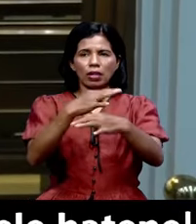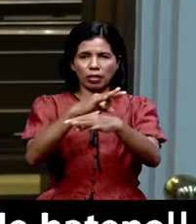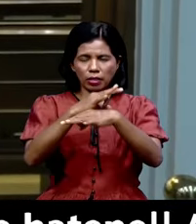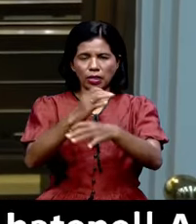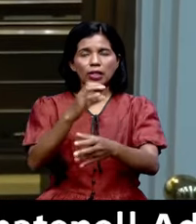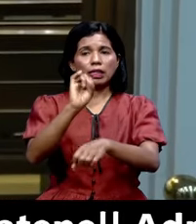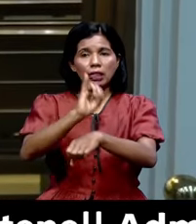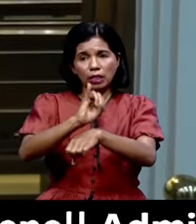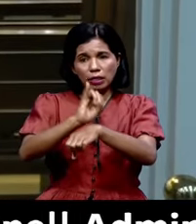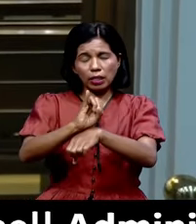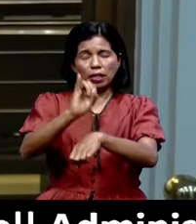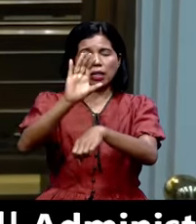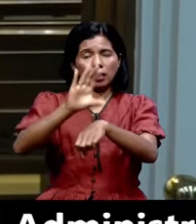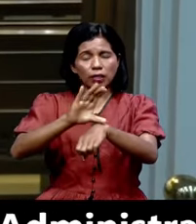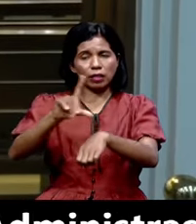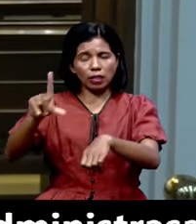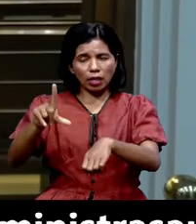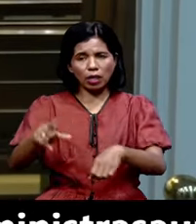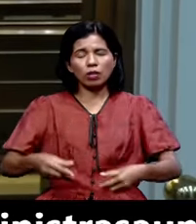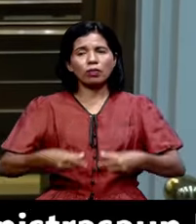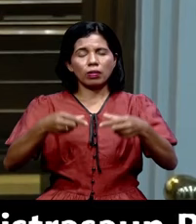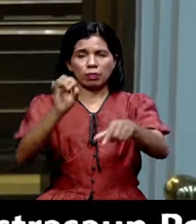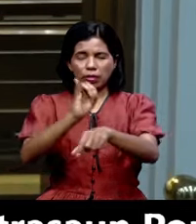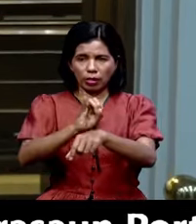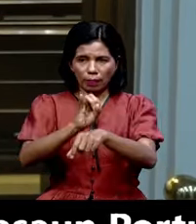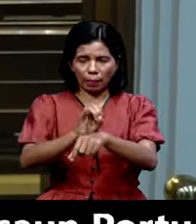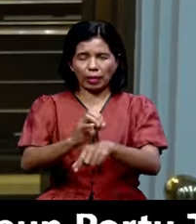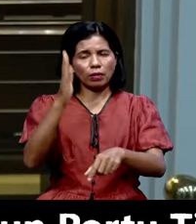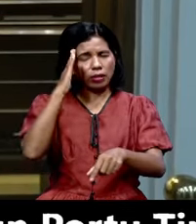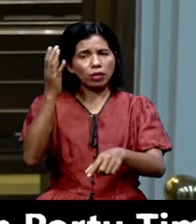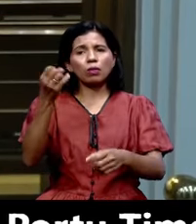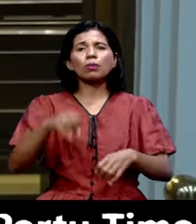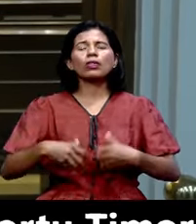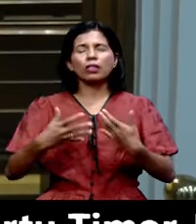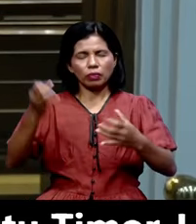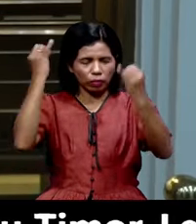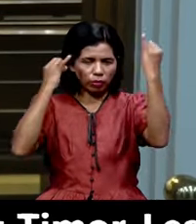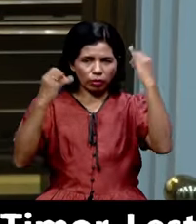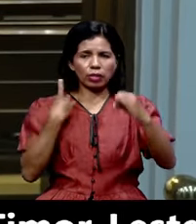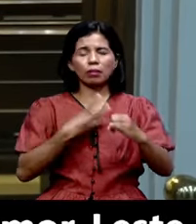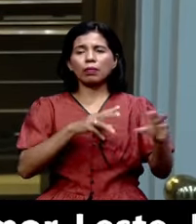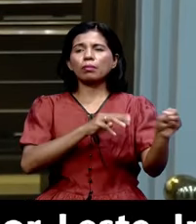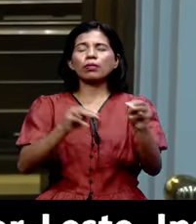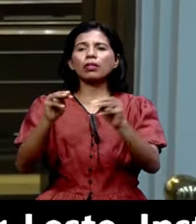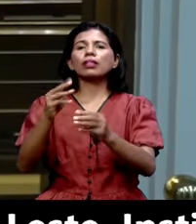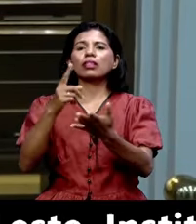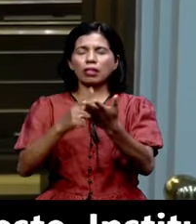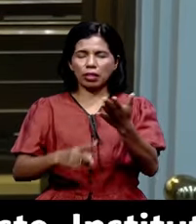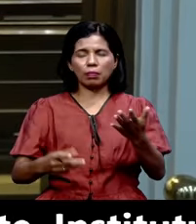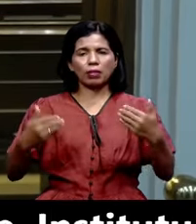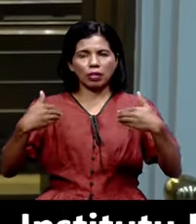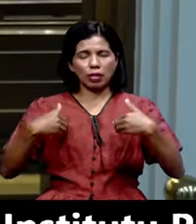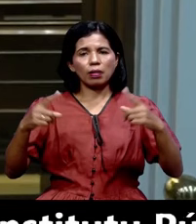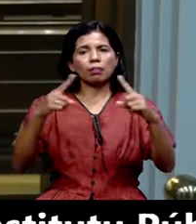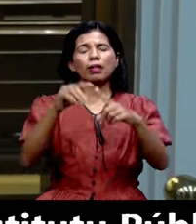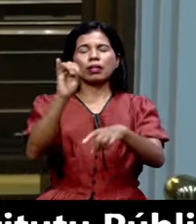Igreja Catedral, vai ter igreja local. Também é uma que atua tendo essa informação, ser muito belinha, que tem mudança, sair de uma que acontece na